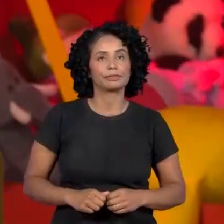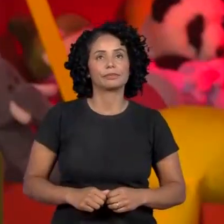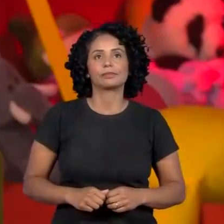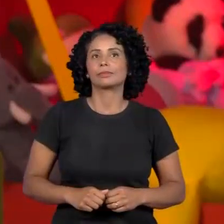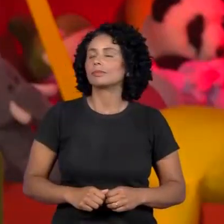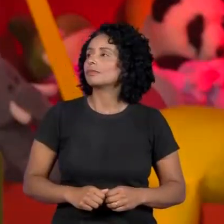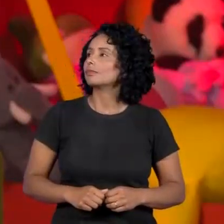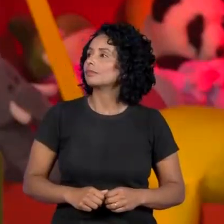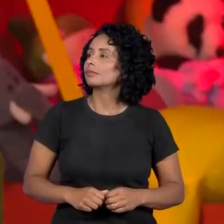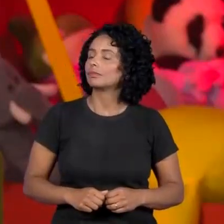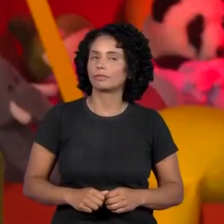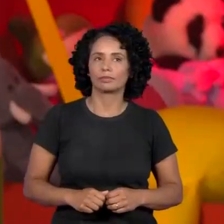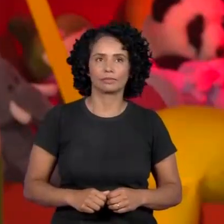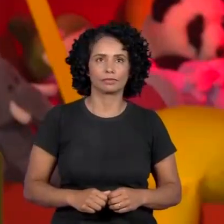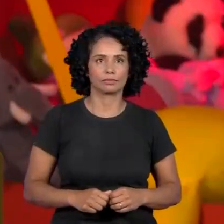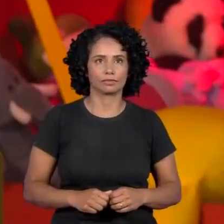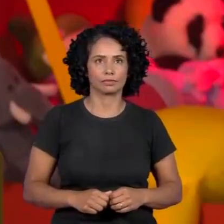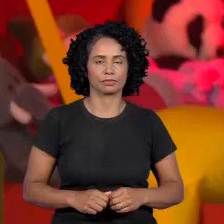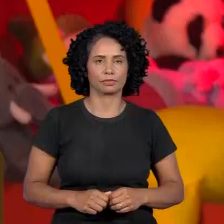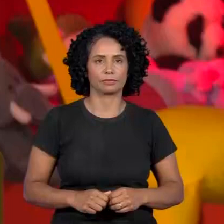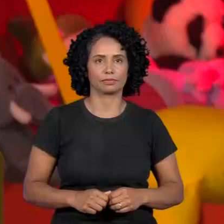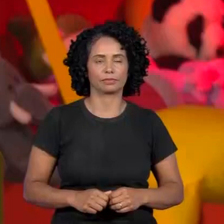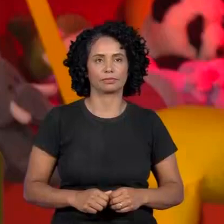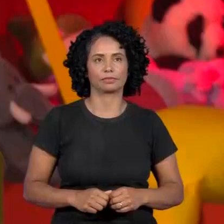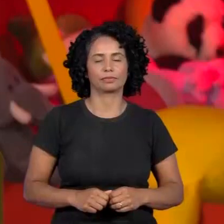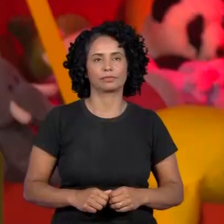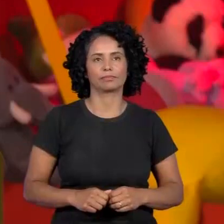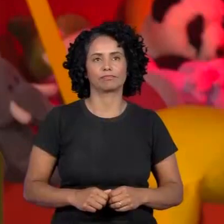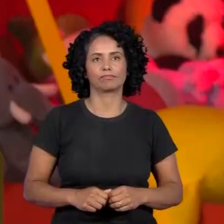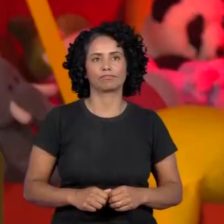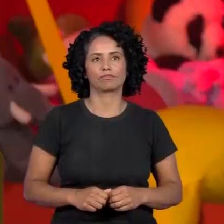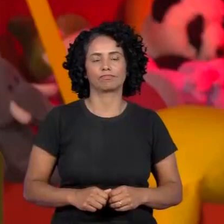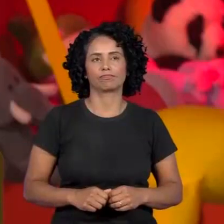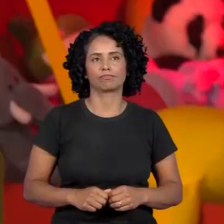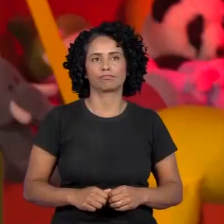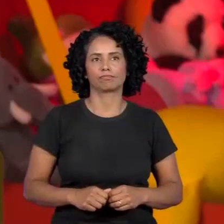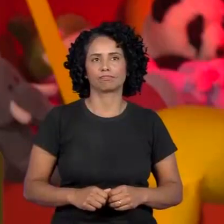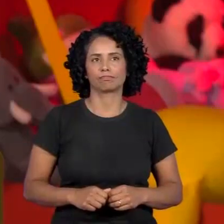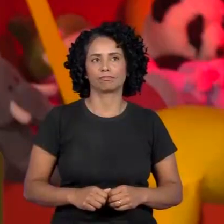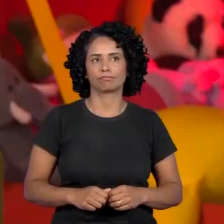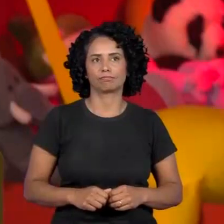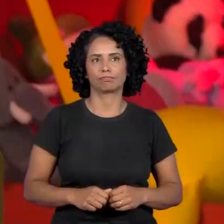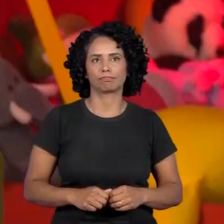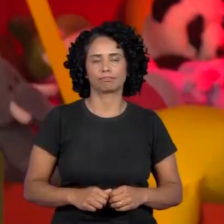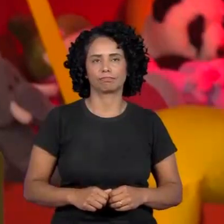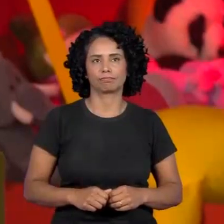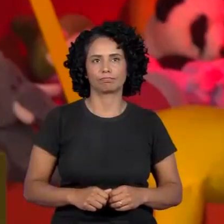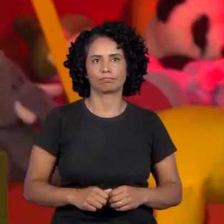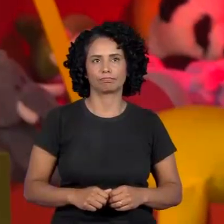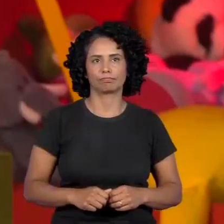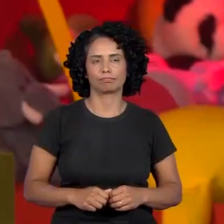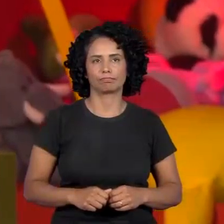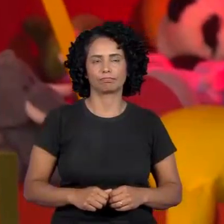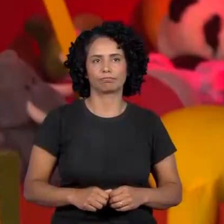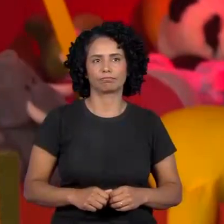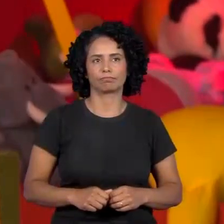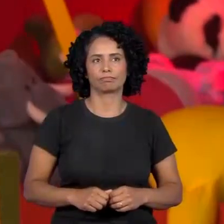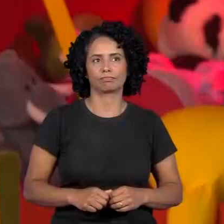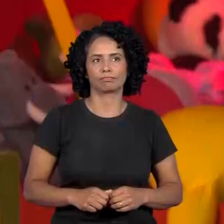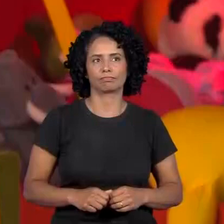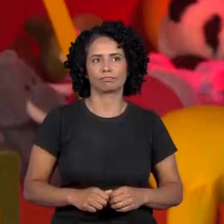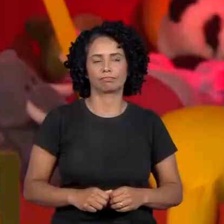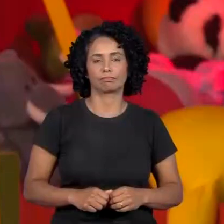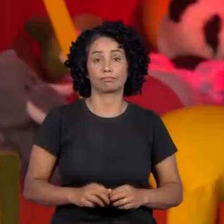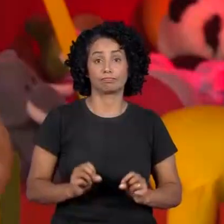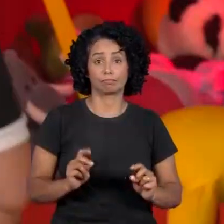Deixa eu pôr essa aqui mais para cá. Um pouquinho. Aqui. E essa aqui.